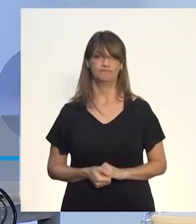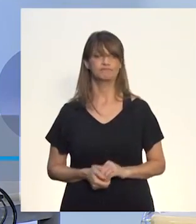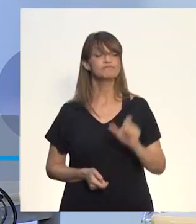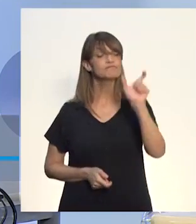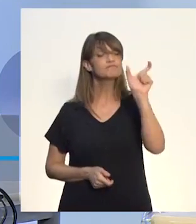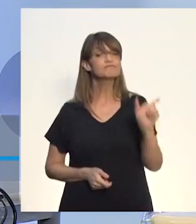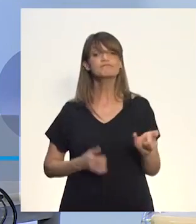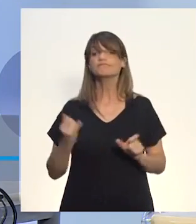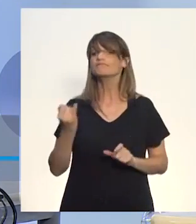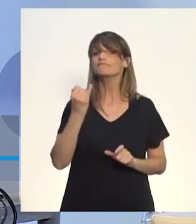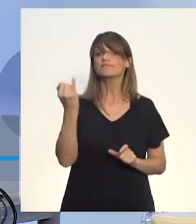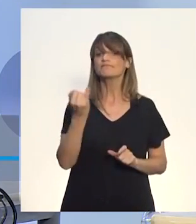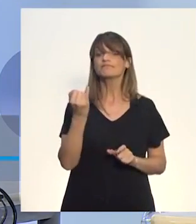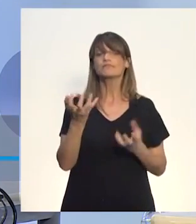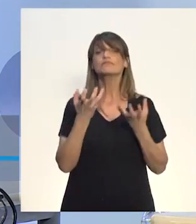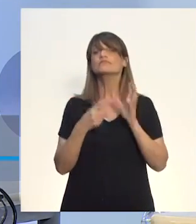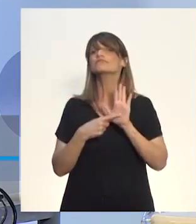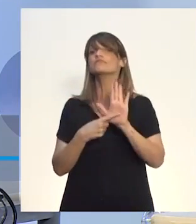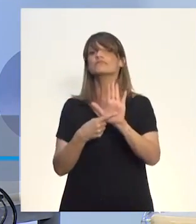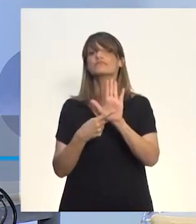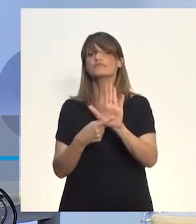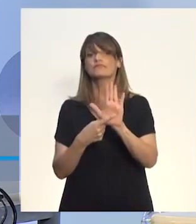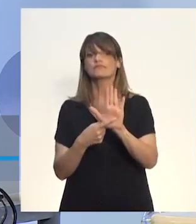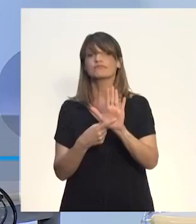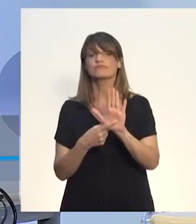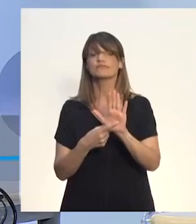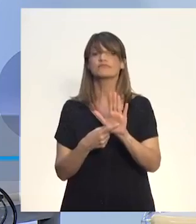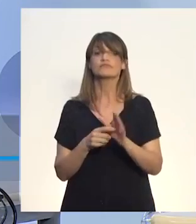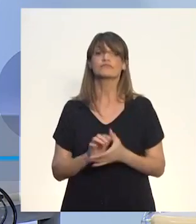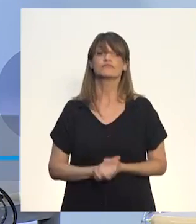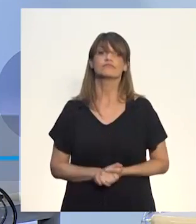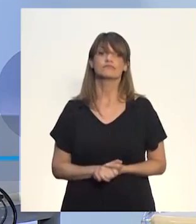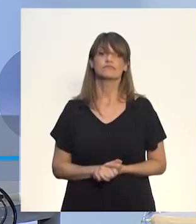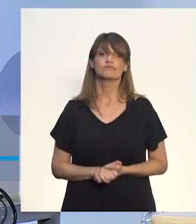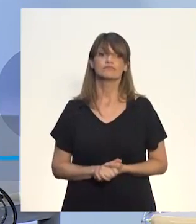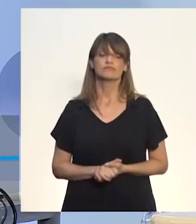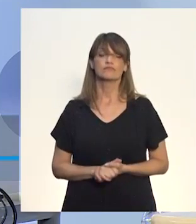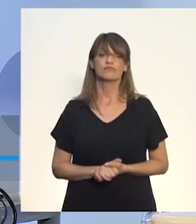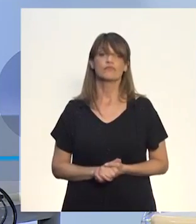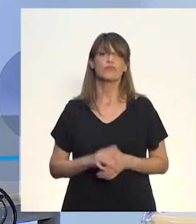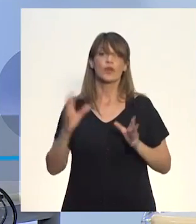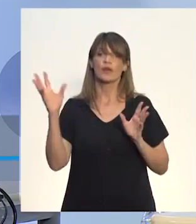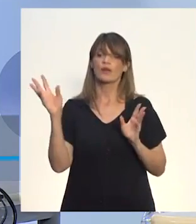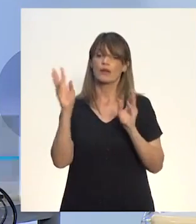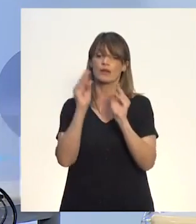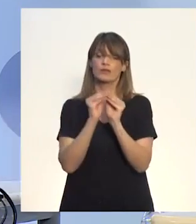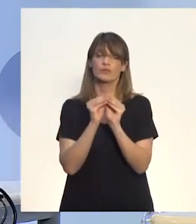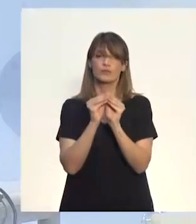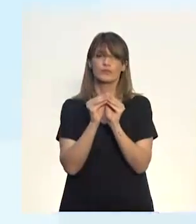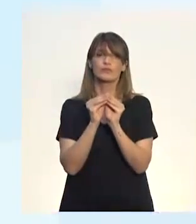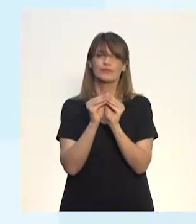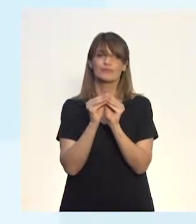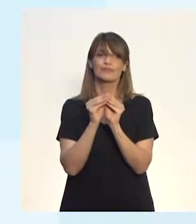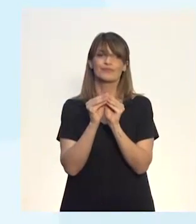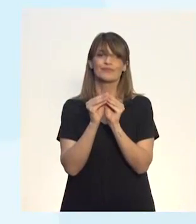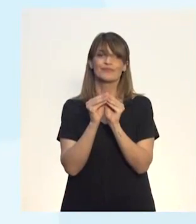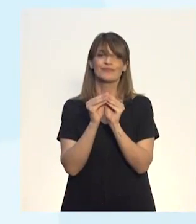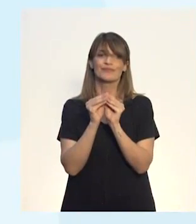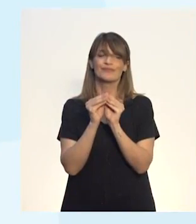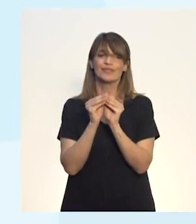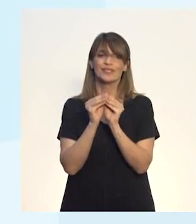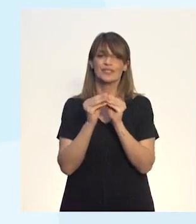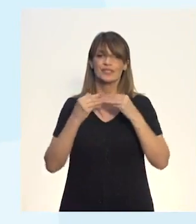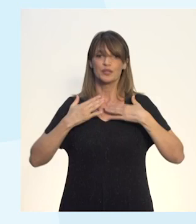para vocês, talvez a gente possa subsumir em uma imagem, que é o busto do Victor Hugo, que